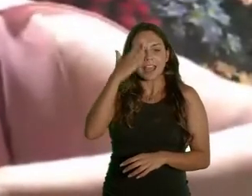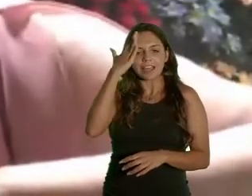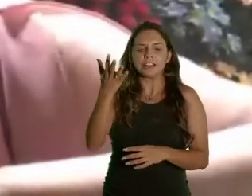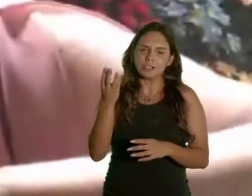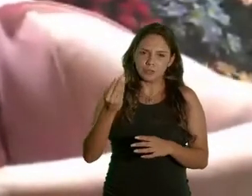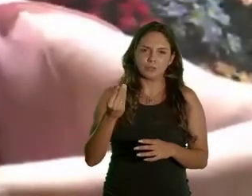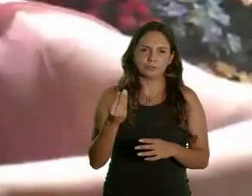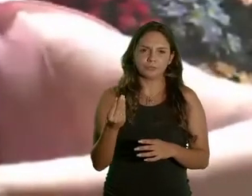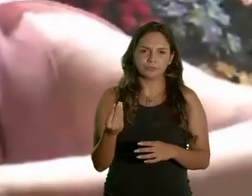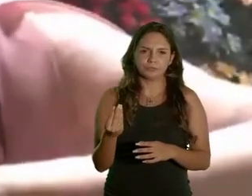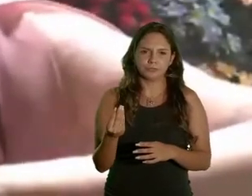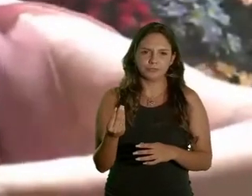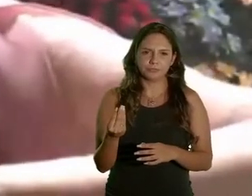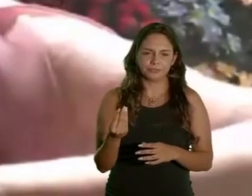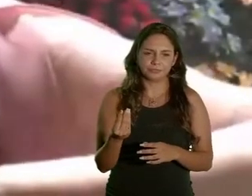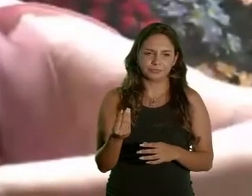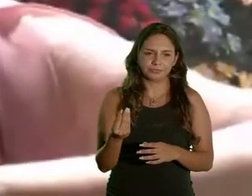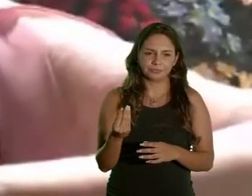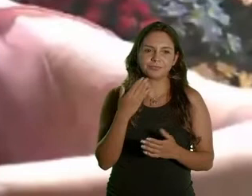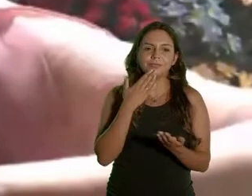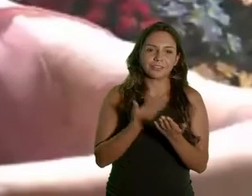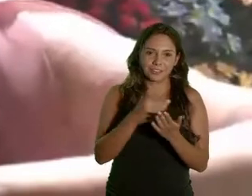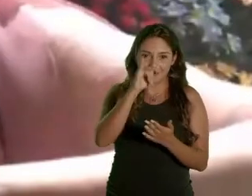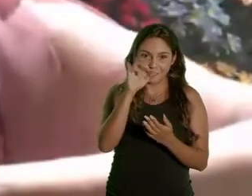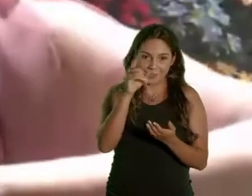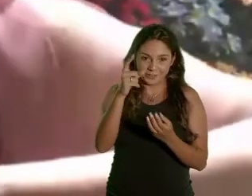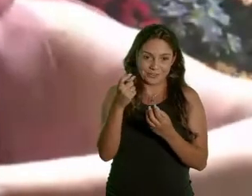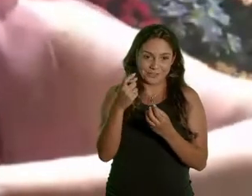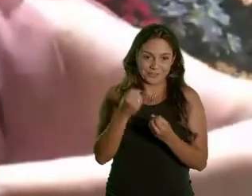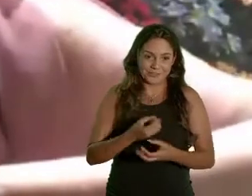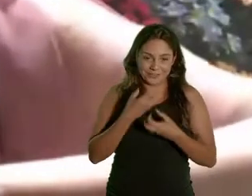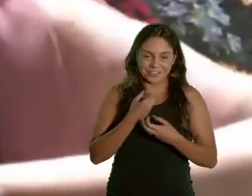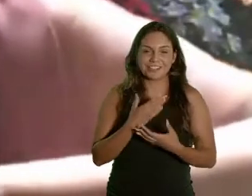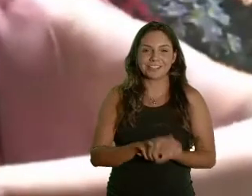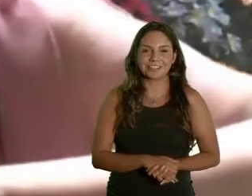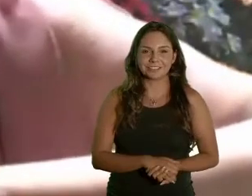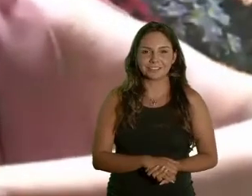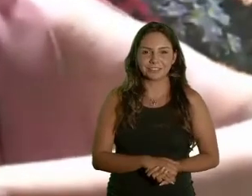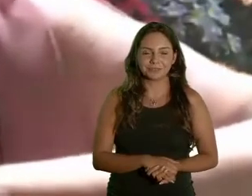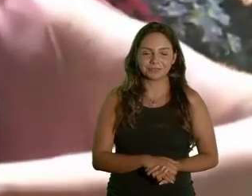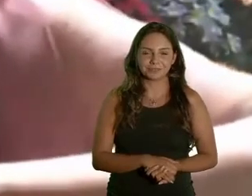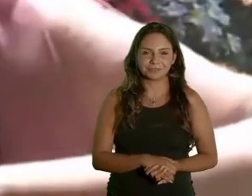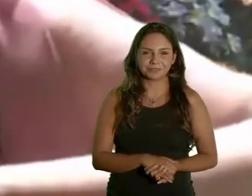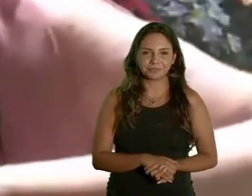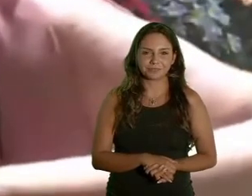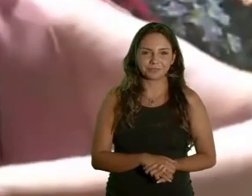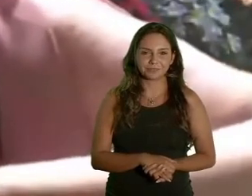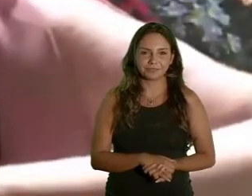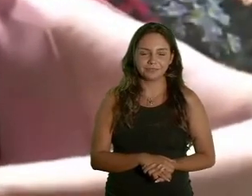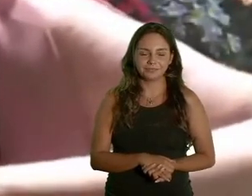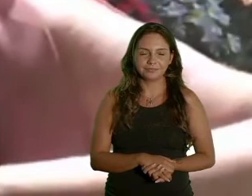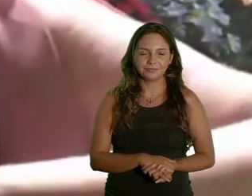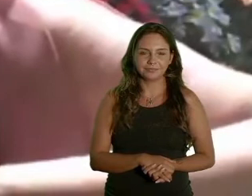Rafael, meu querido poetinha, estou encantado com o João Vitor. É uma coisa assim, eu não sei